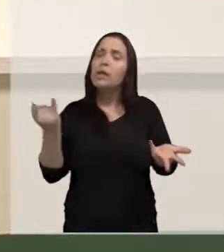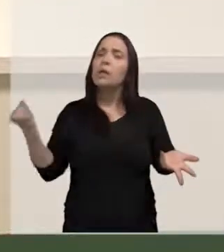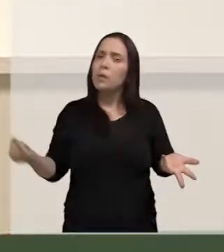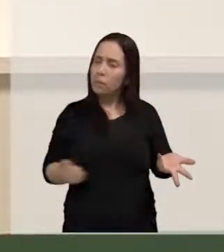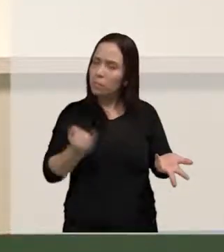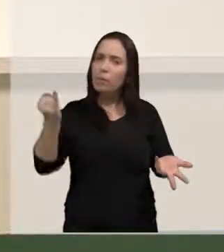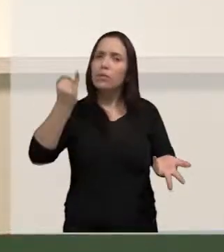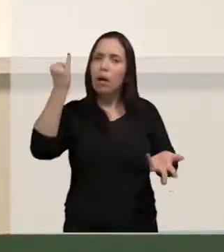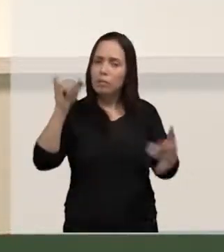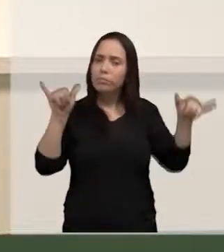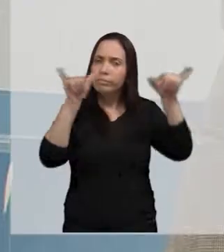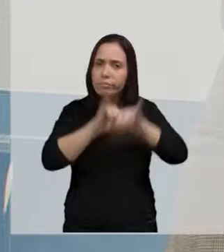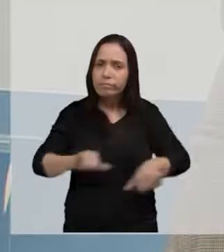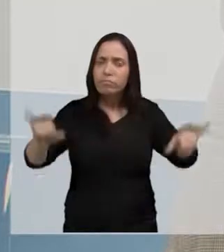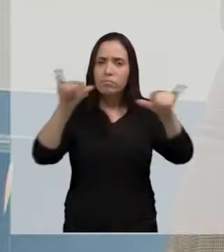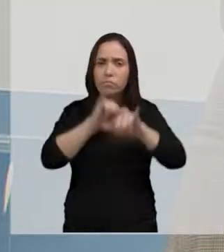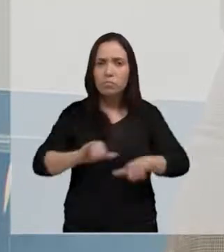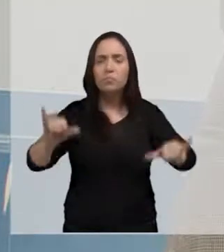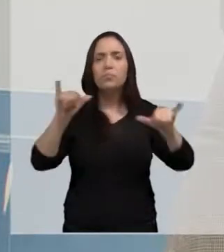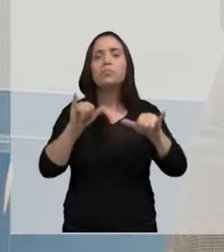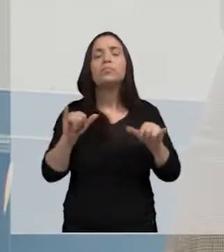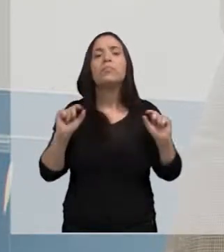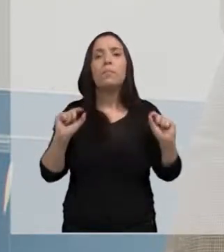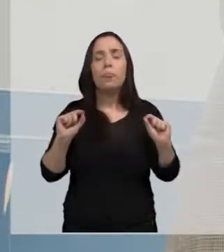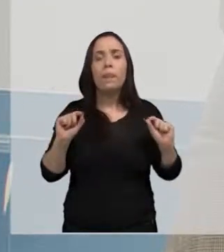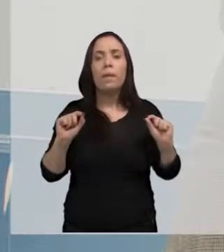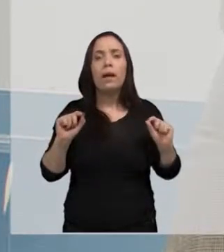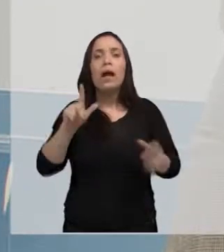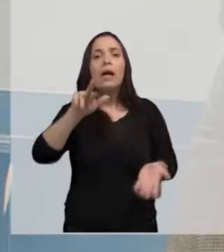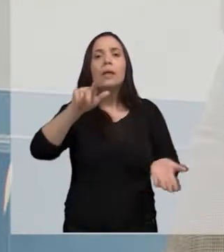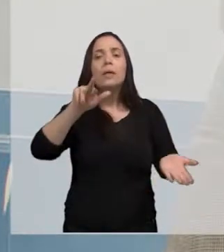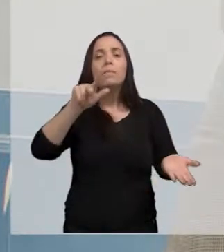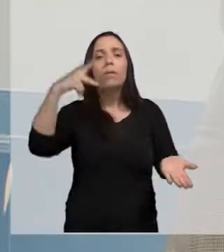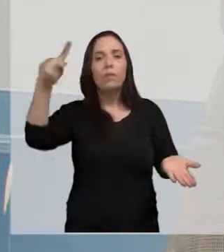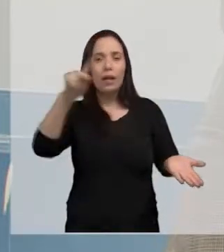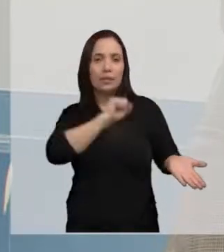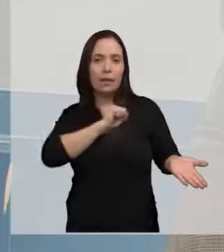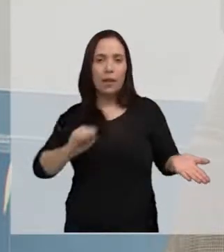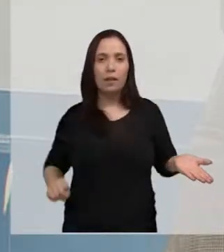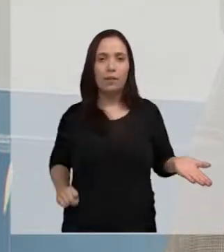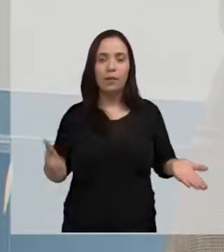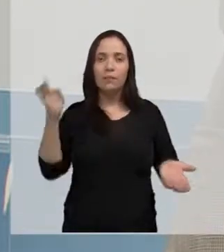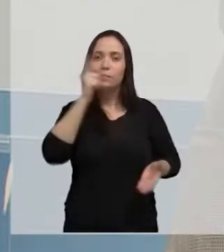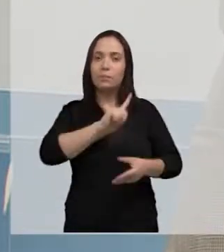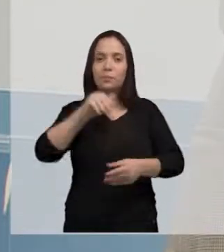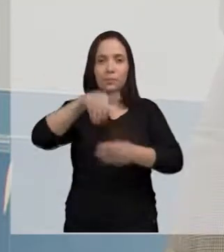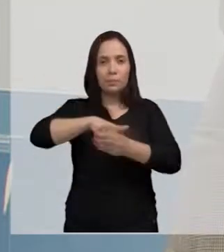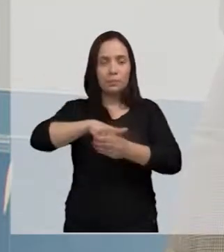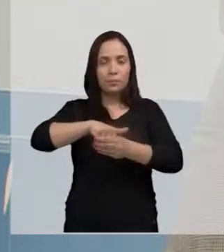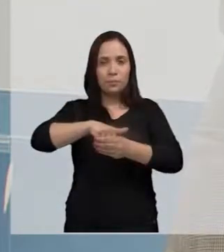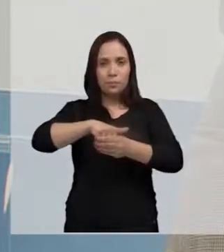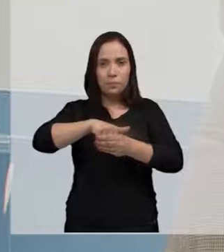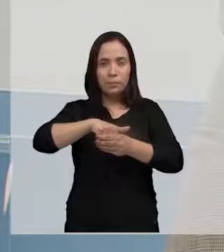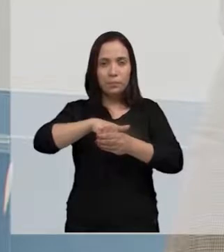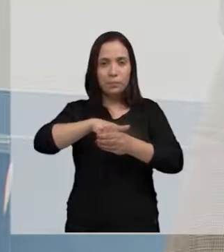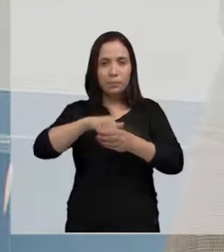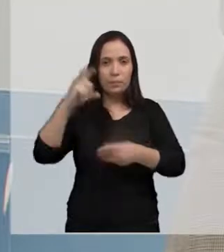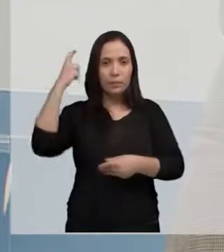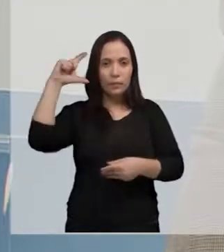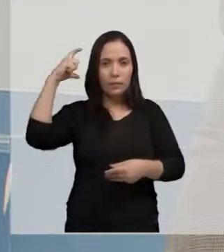lembrar que, além disso, o irmão, que é senador eleito hoje, se tornou